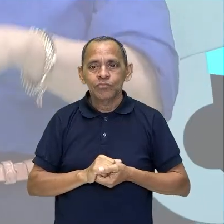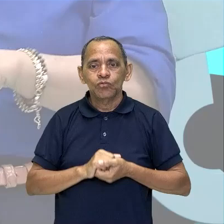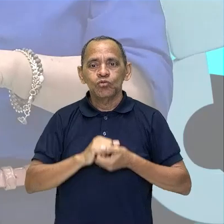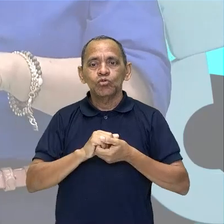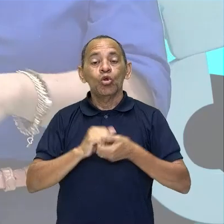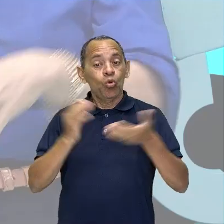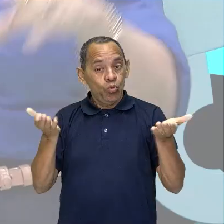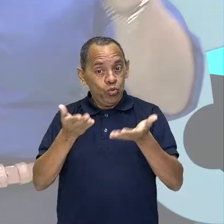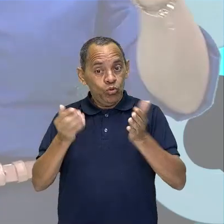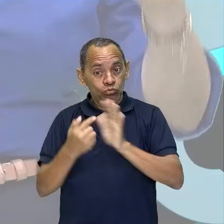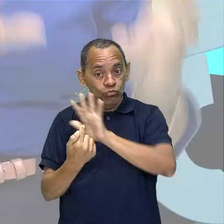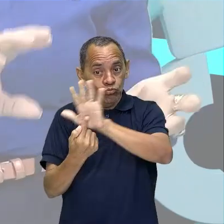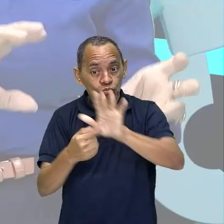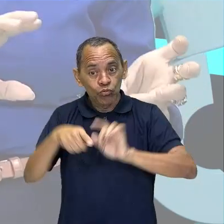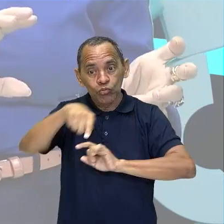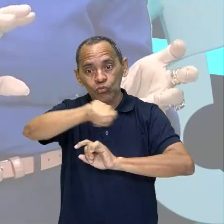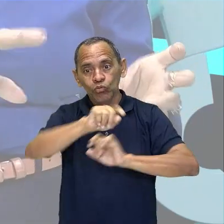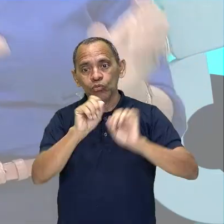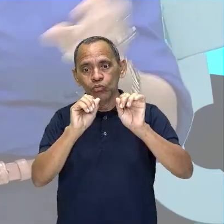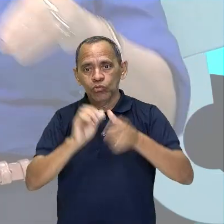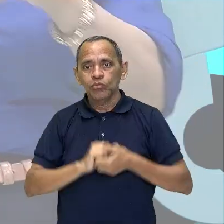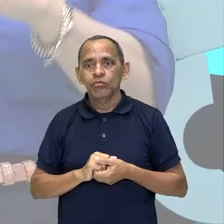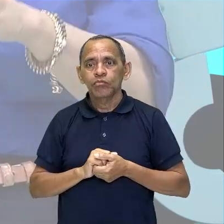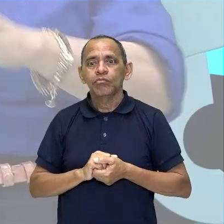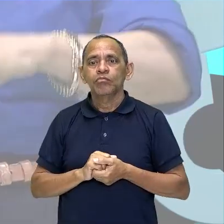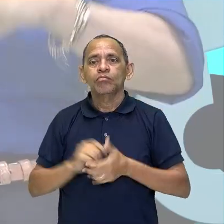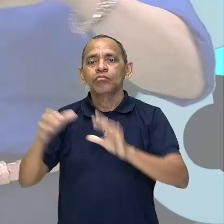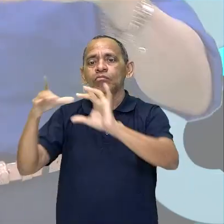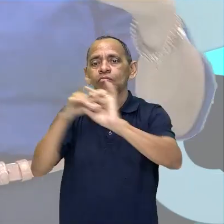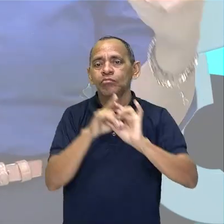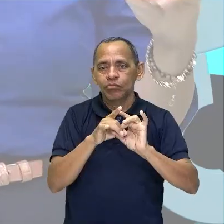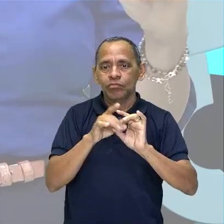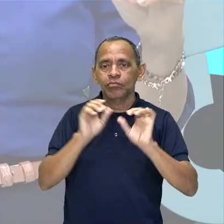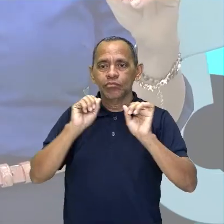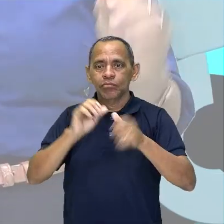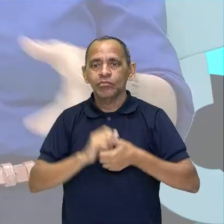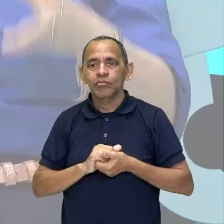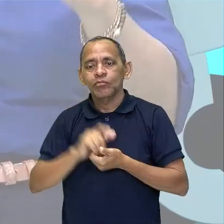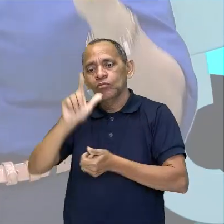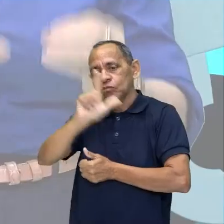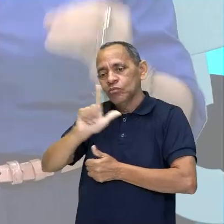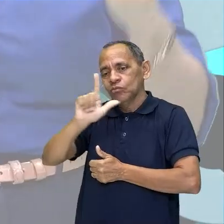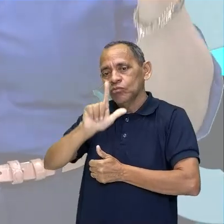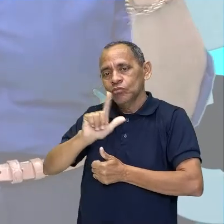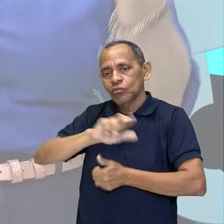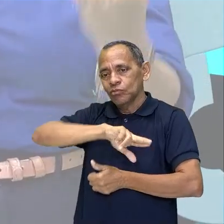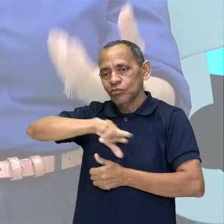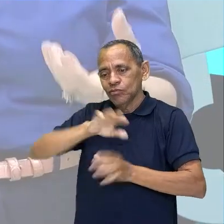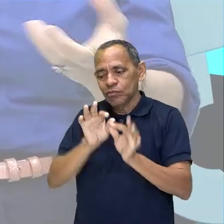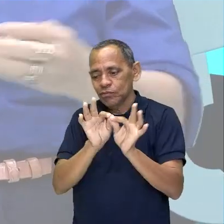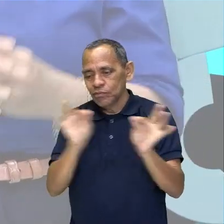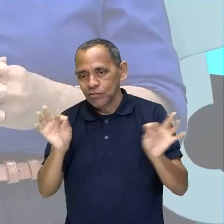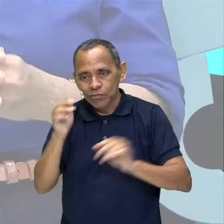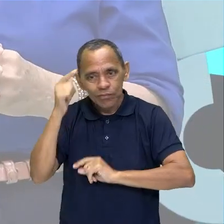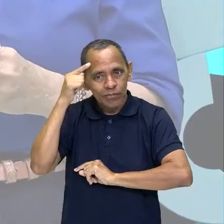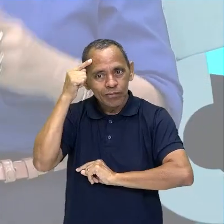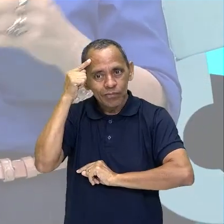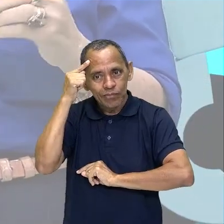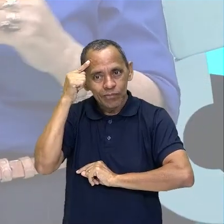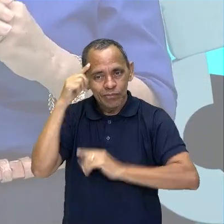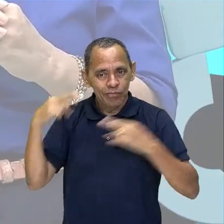a conexão entre o hipertexto e a lógica não linear do pensamento